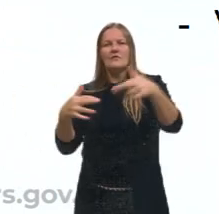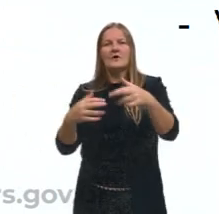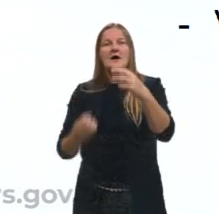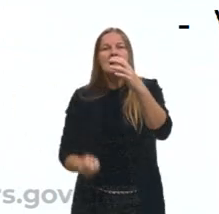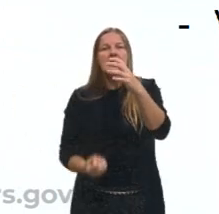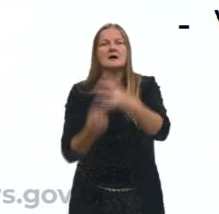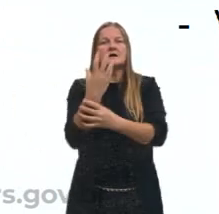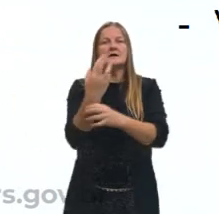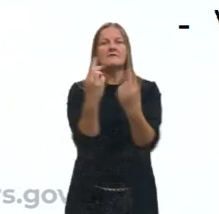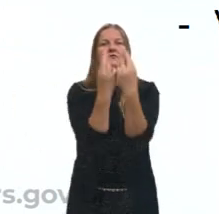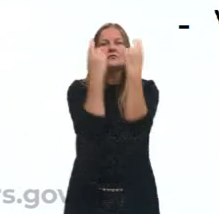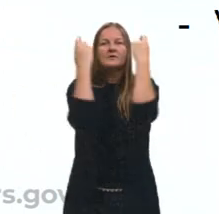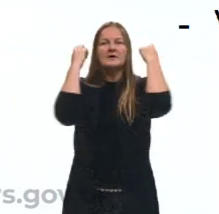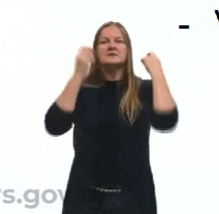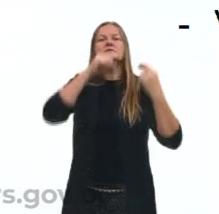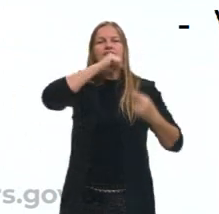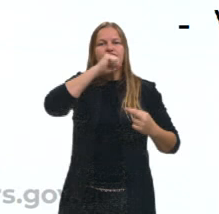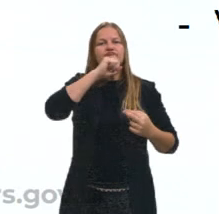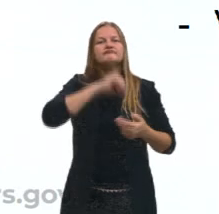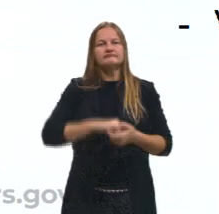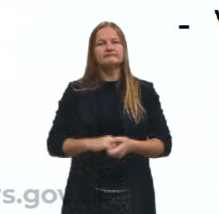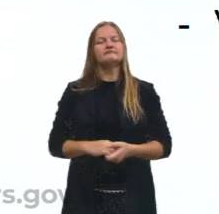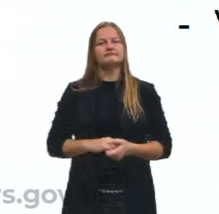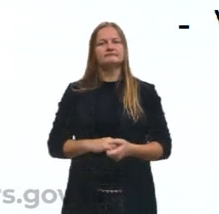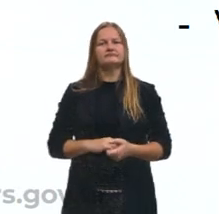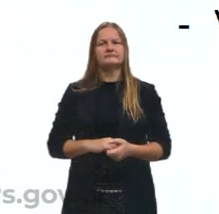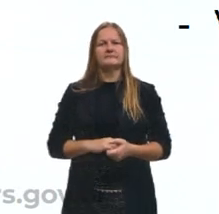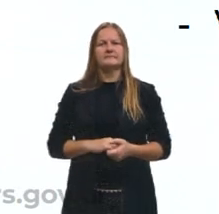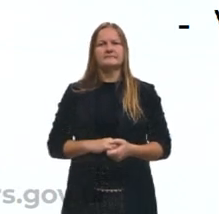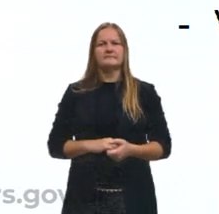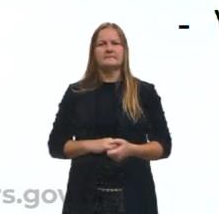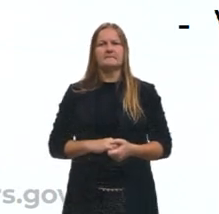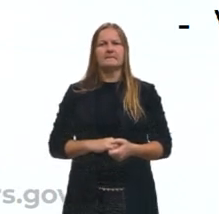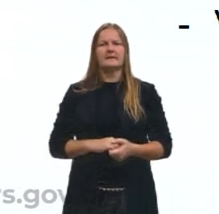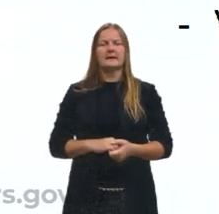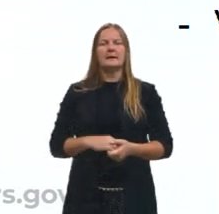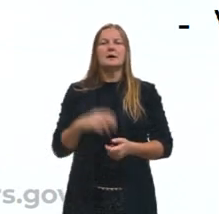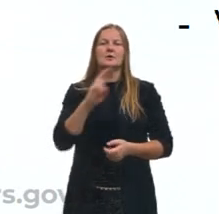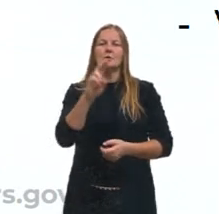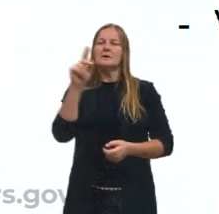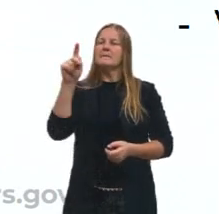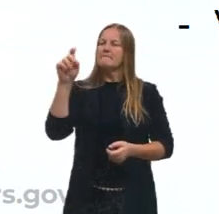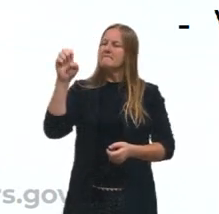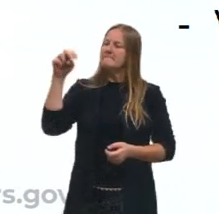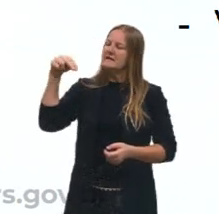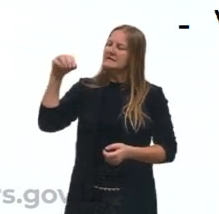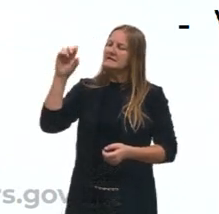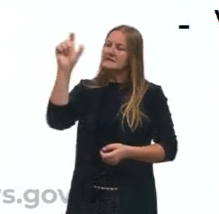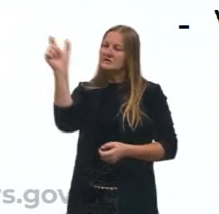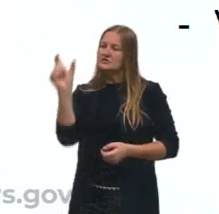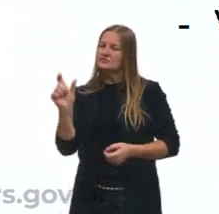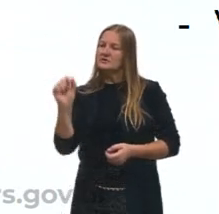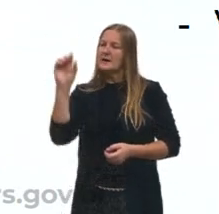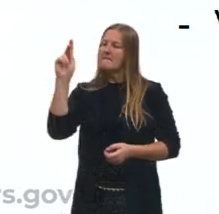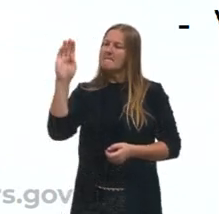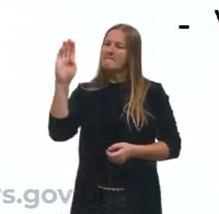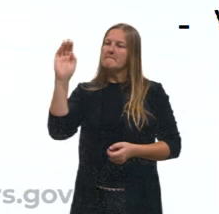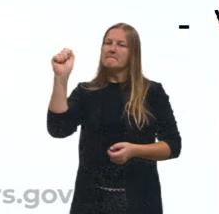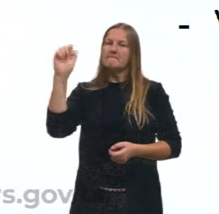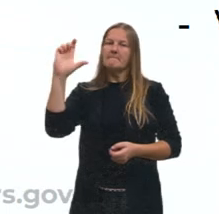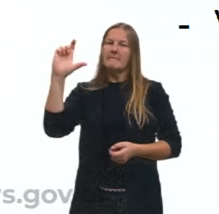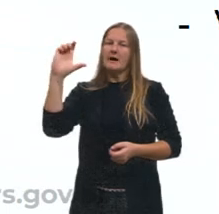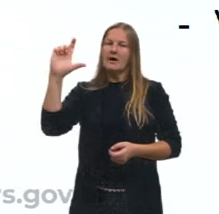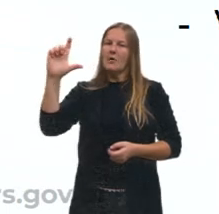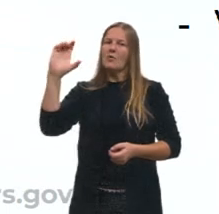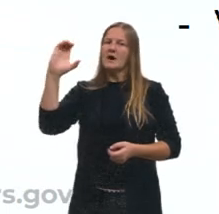a Grécia antiga tão a intenção de esses gregos viveram na península balcânica do que eles que eles